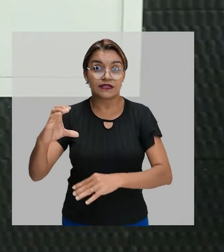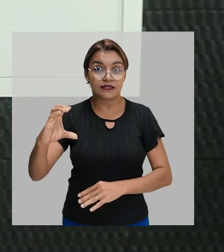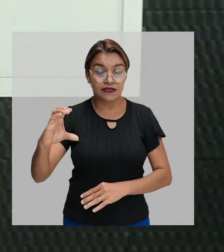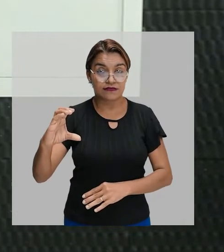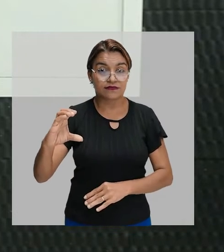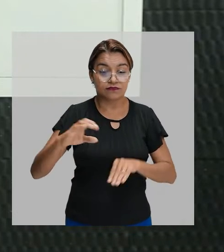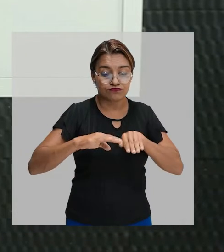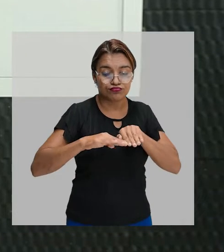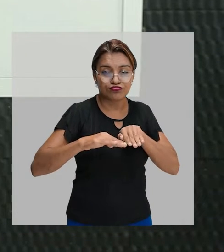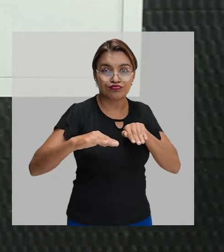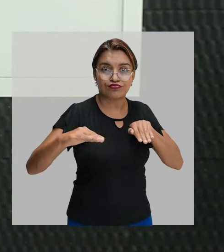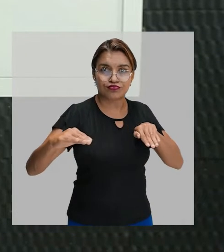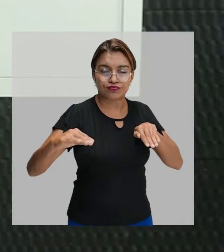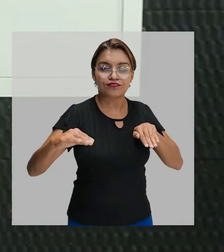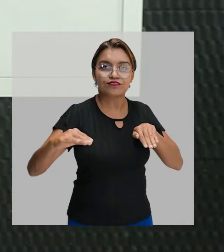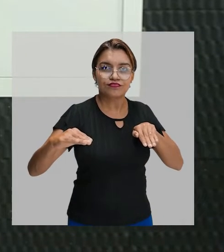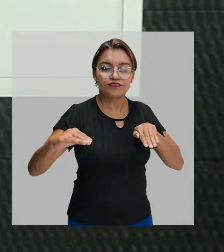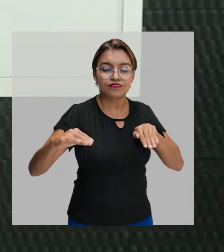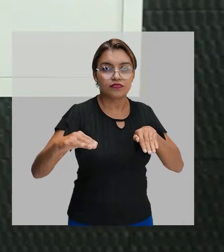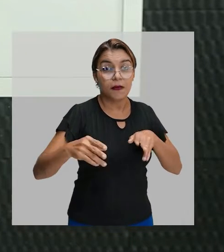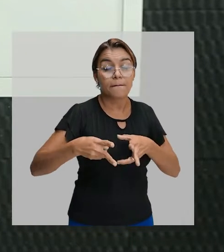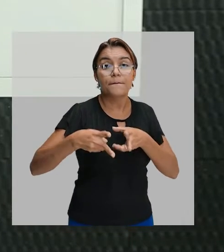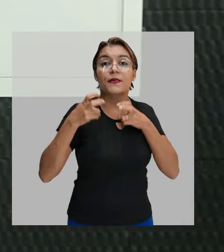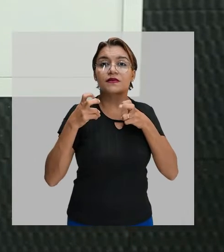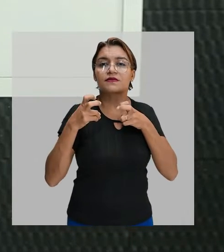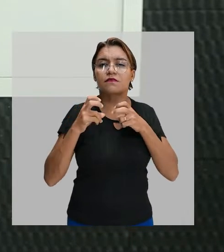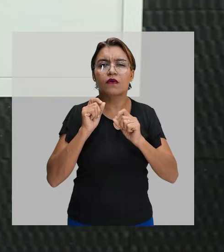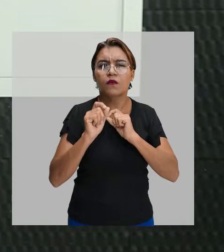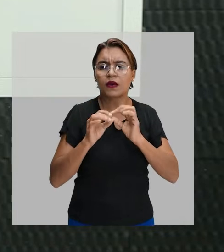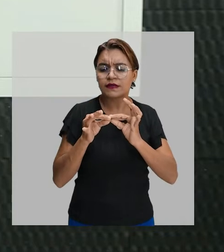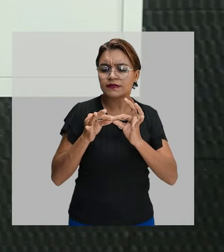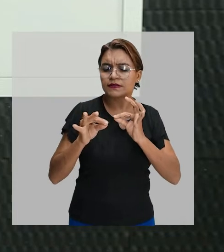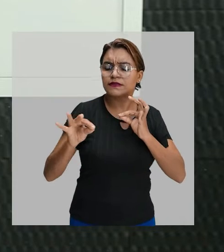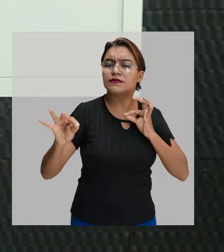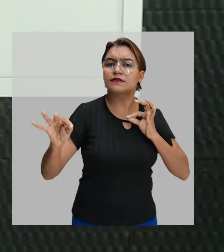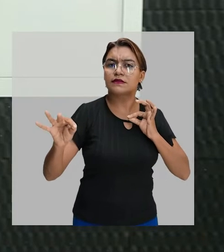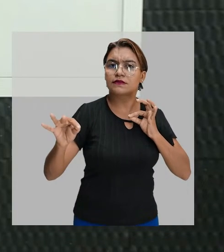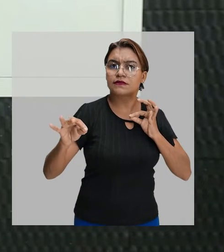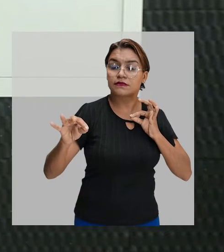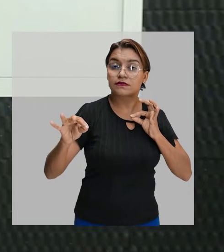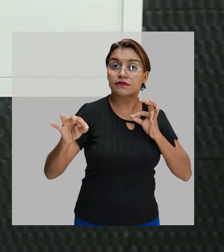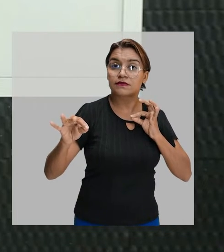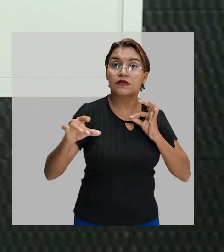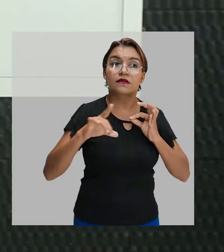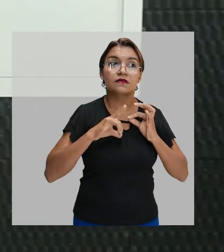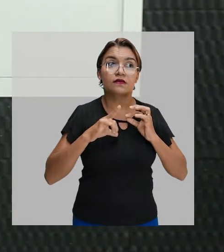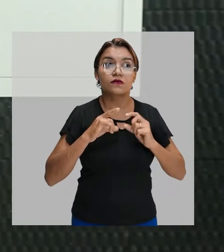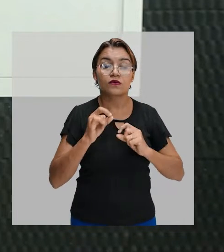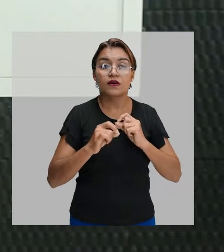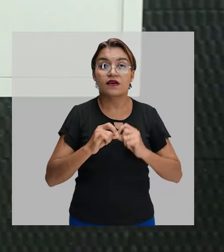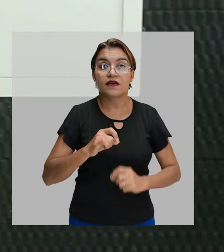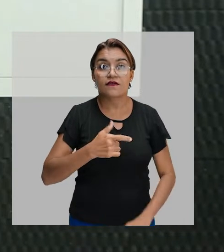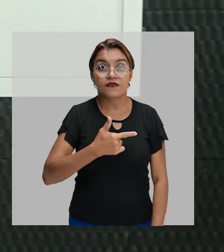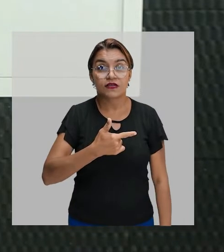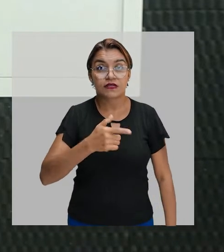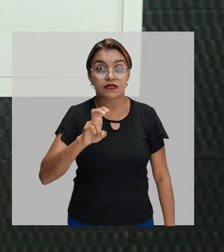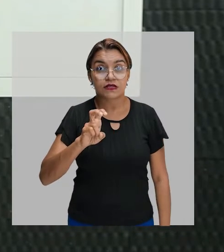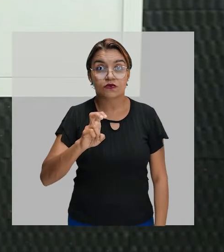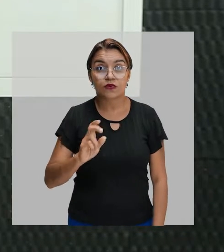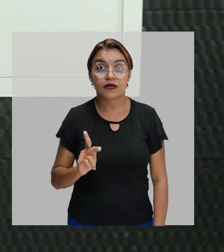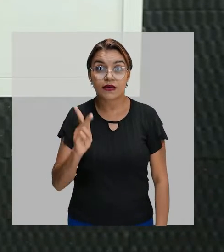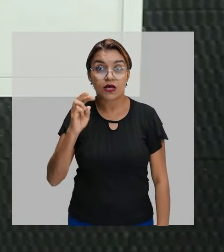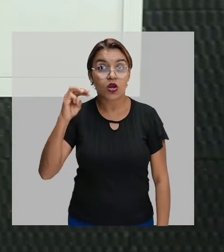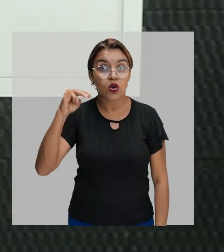retinho e ele percebeu que essa distância que ele percorreu é uma distância de 25